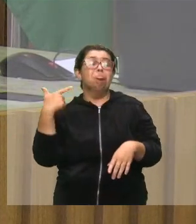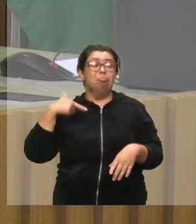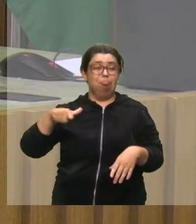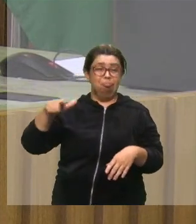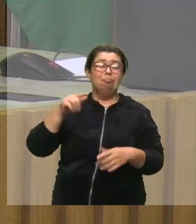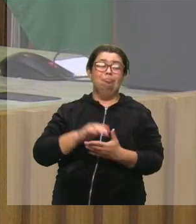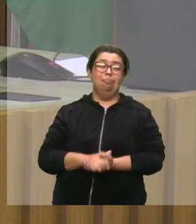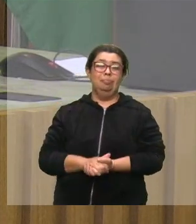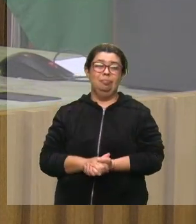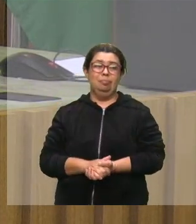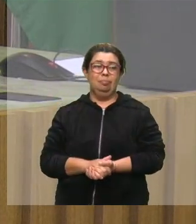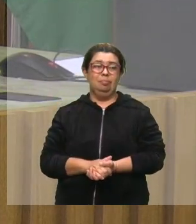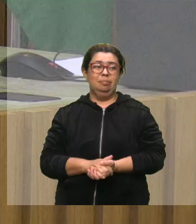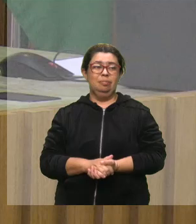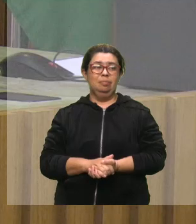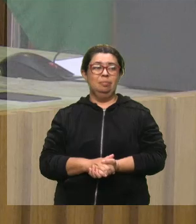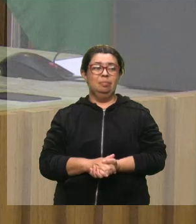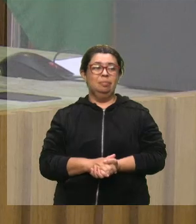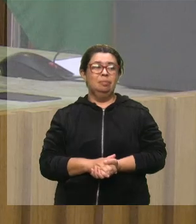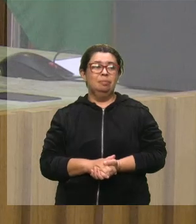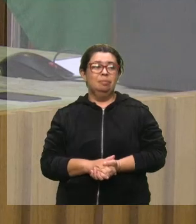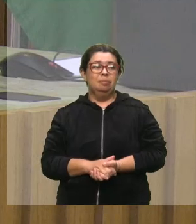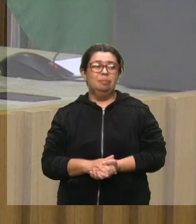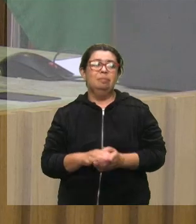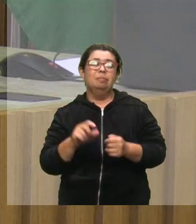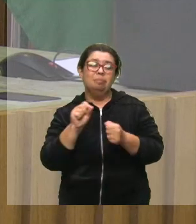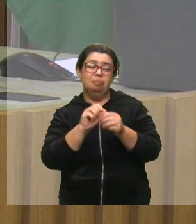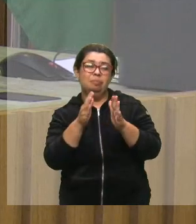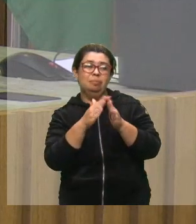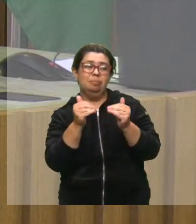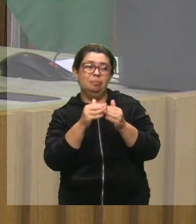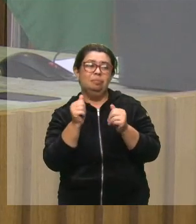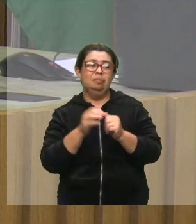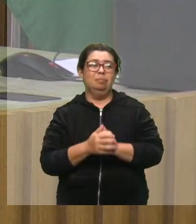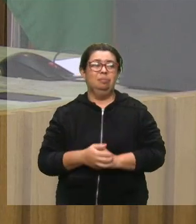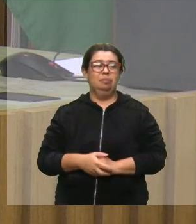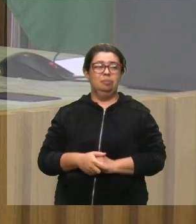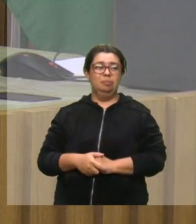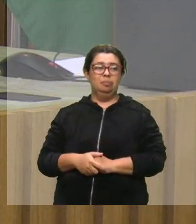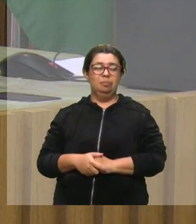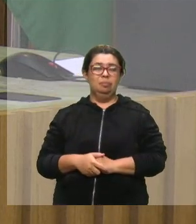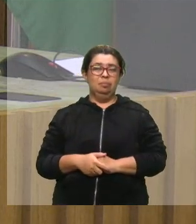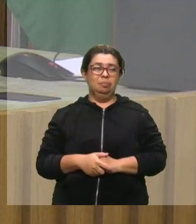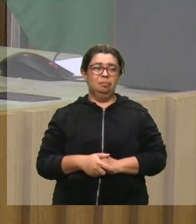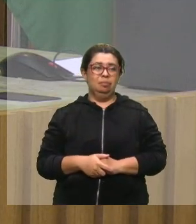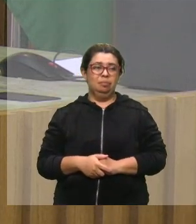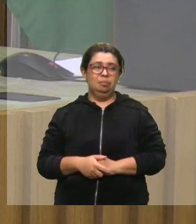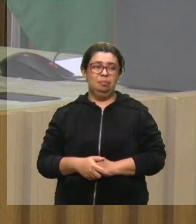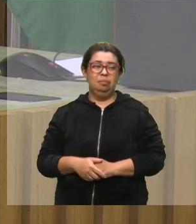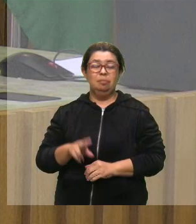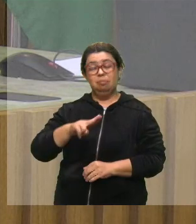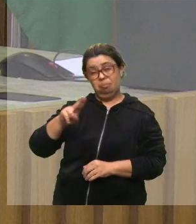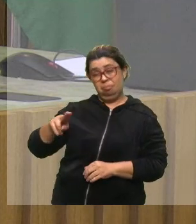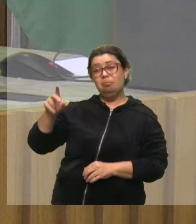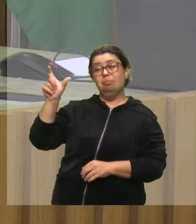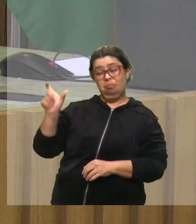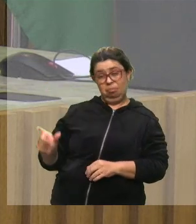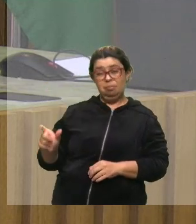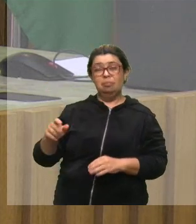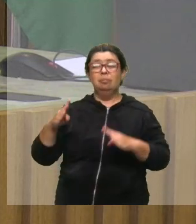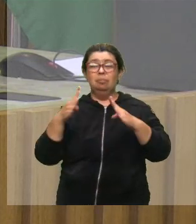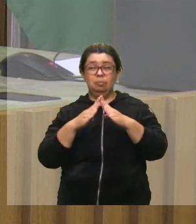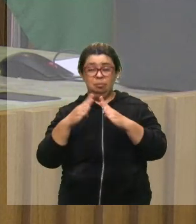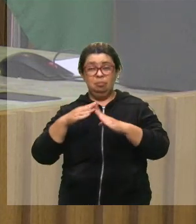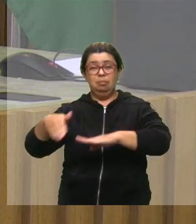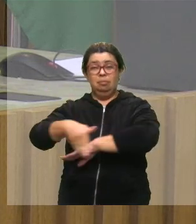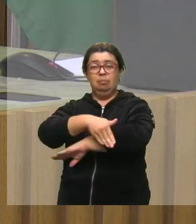também, entendeu? Então, eu ia fazer esse pedido aí na área social, em nome de todos os moradores de rua,